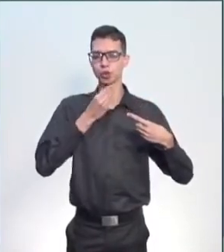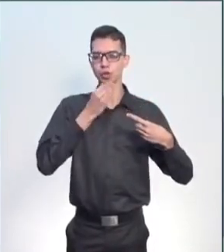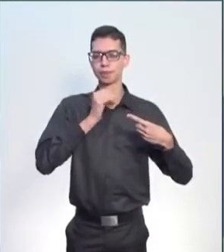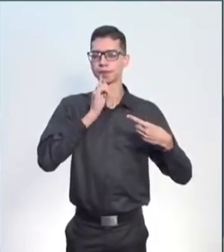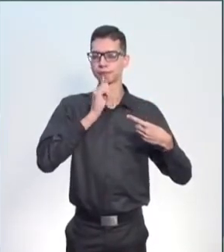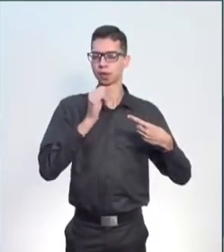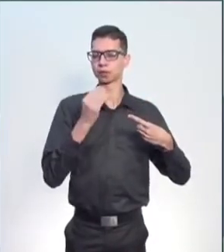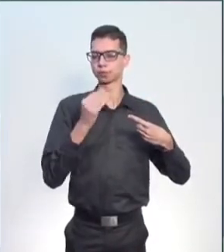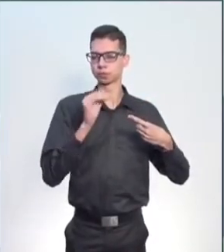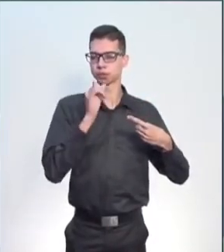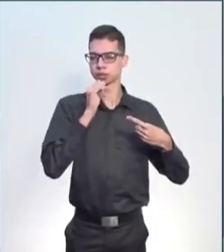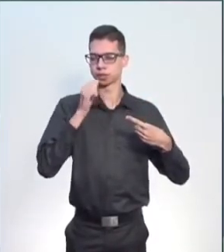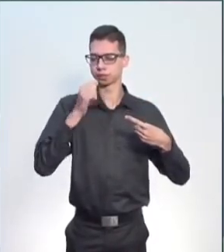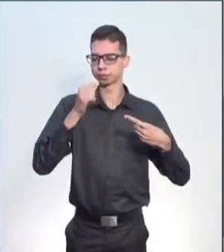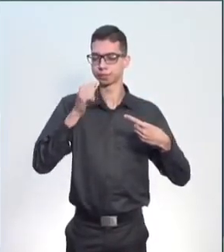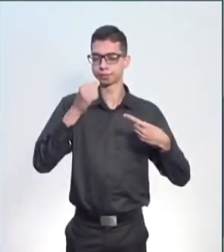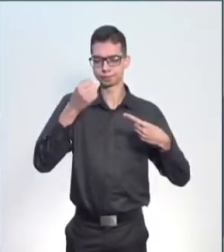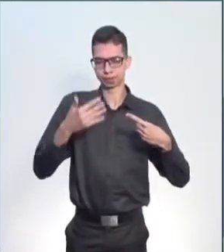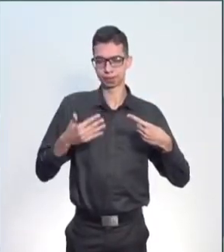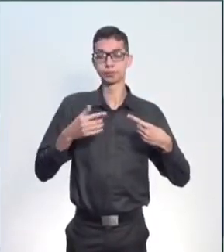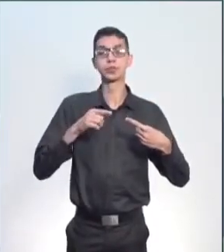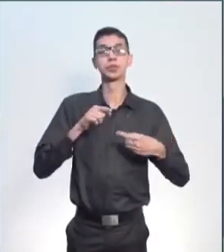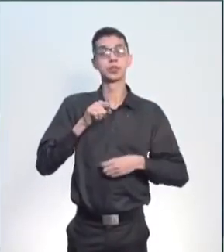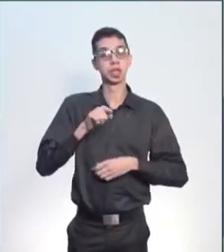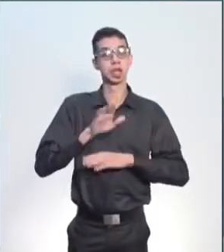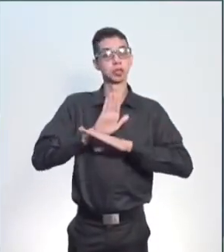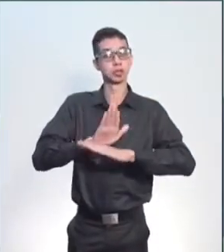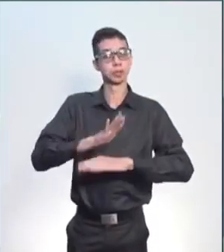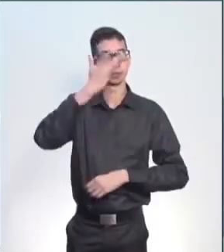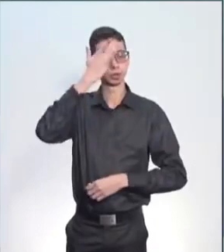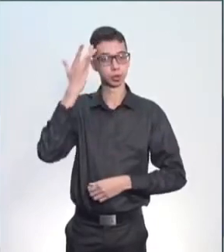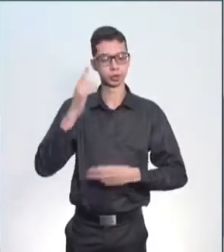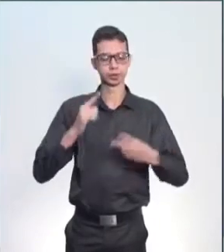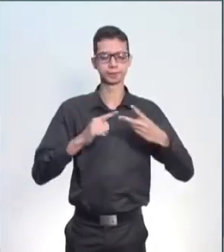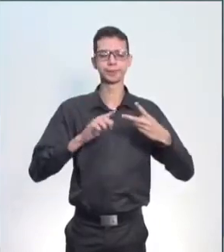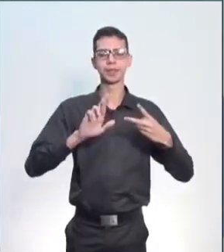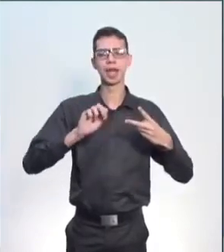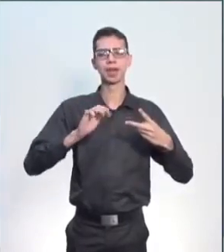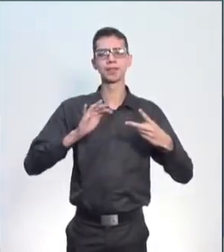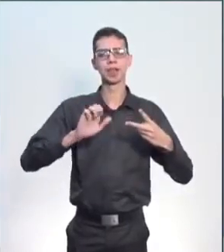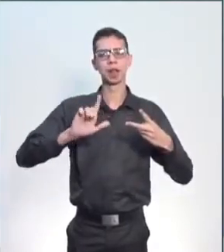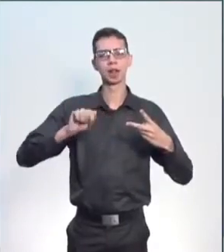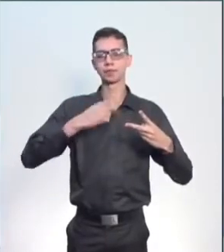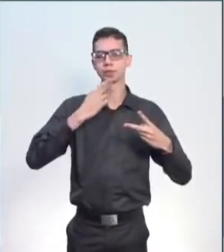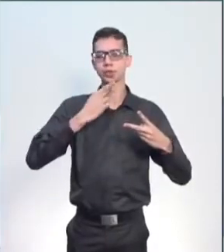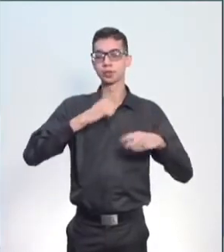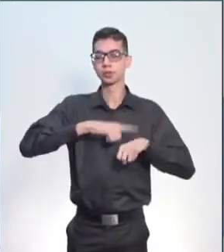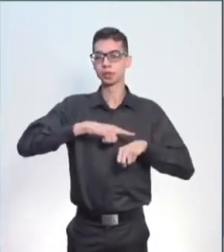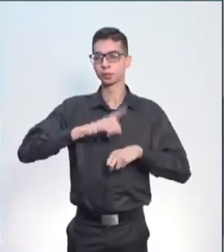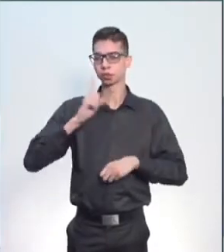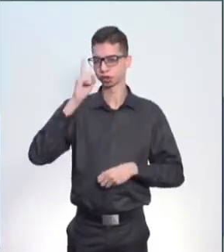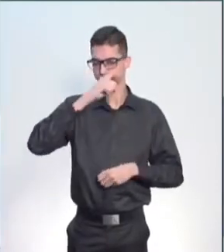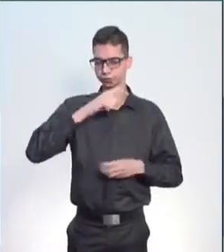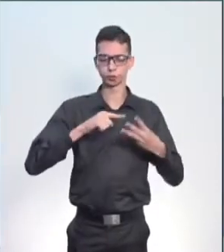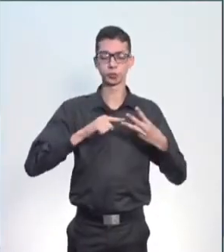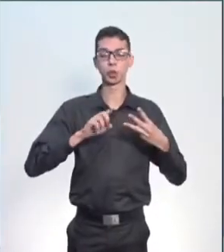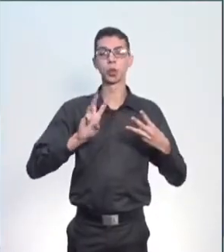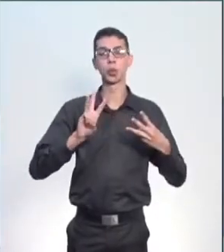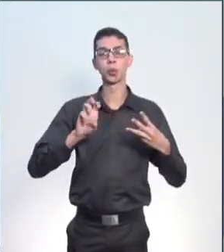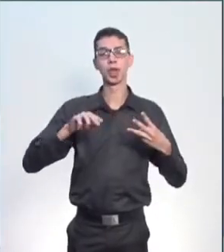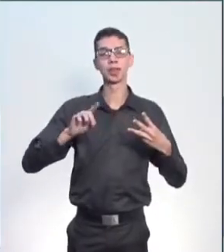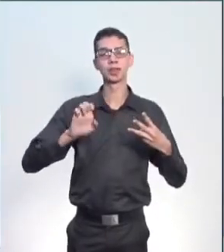você ajuda uma pessoa. A Rafaela, que disse nos momentos difíceis. E também o Wendel, que falou em tempos de